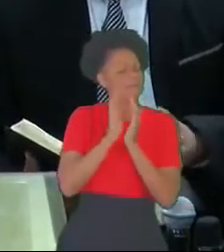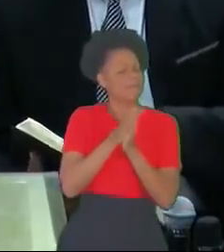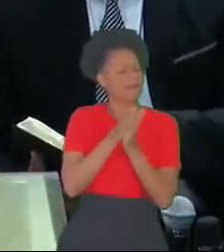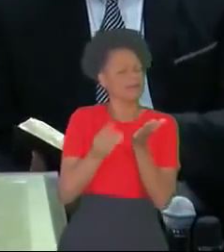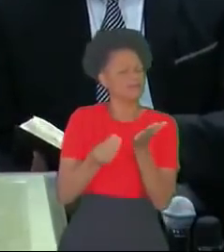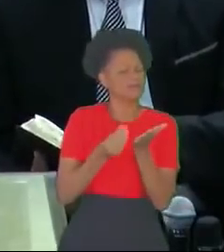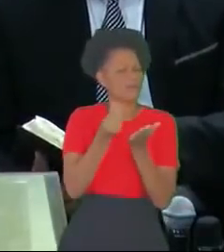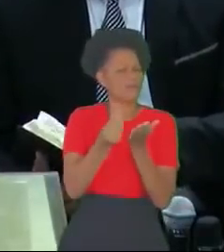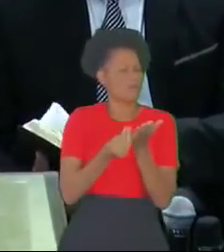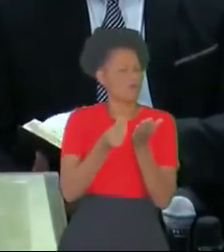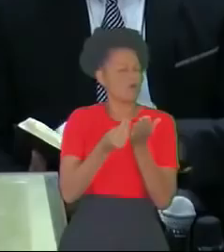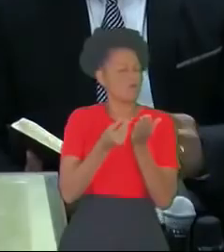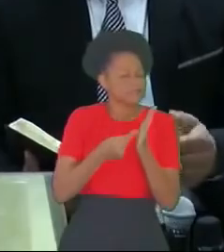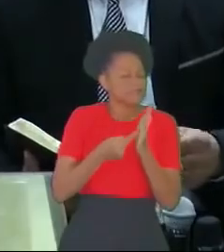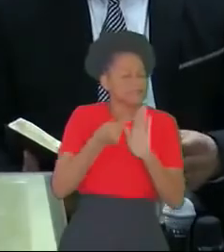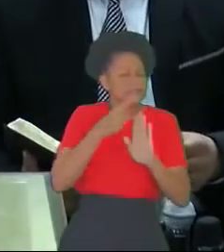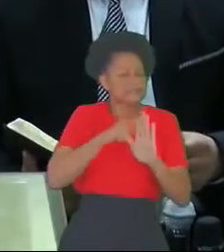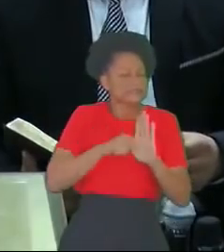em Cantares.